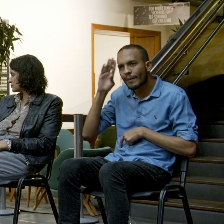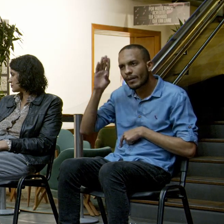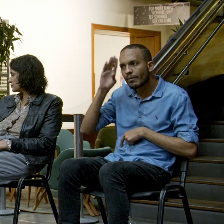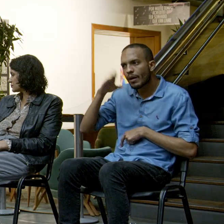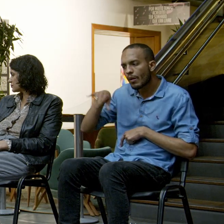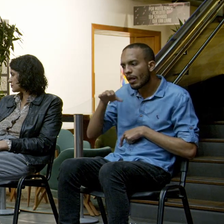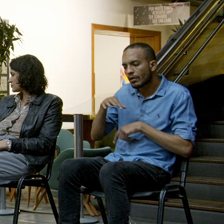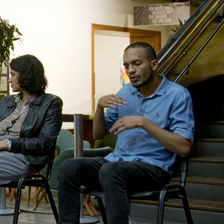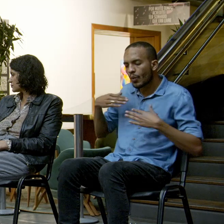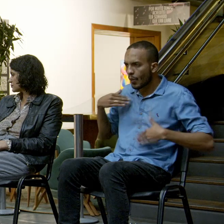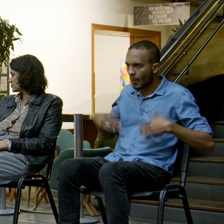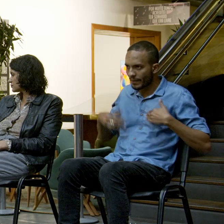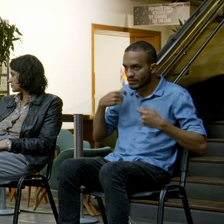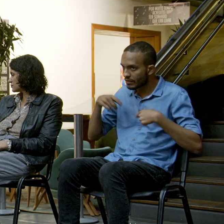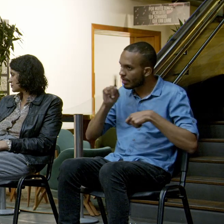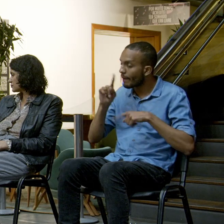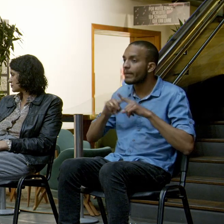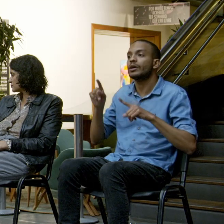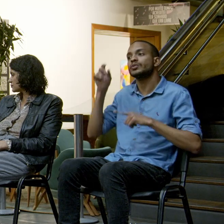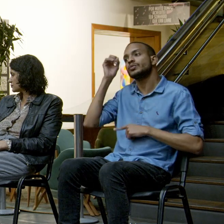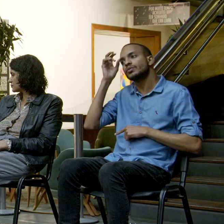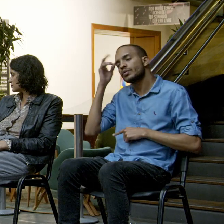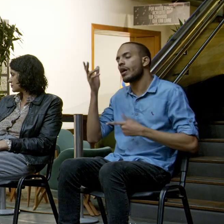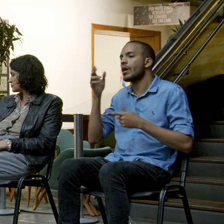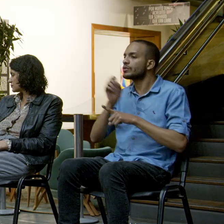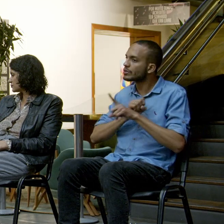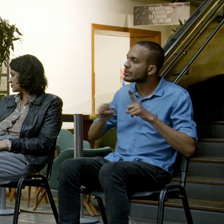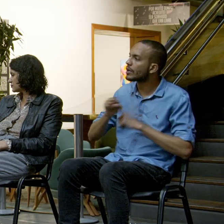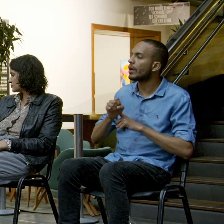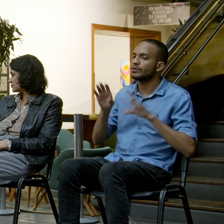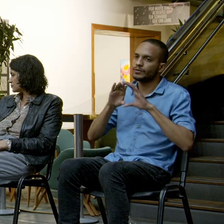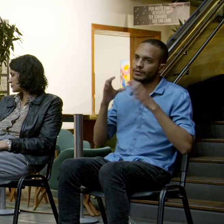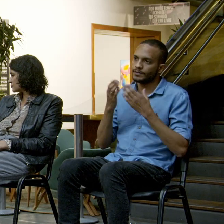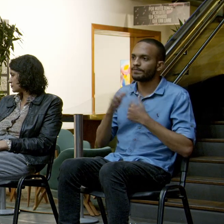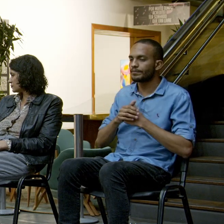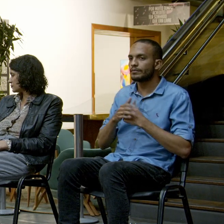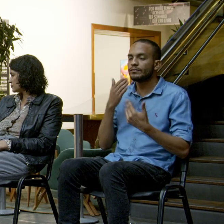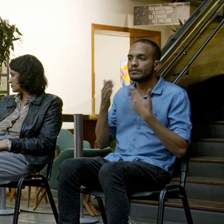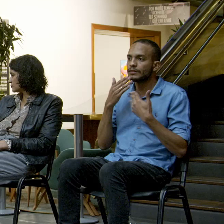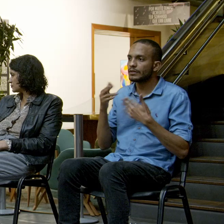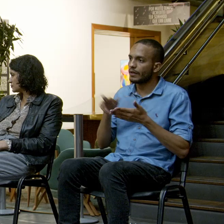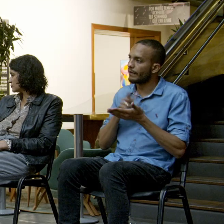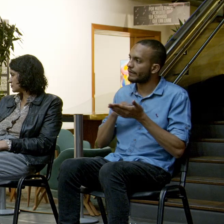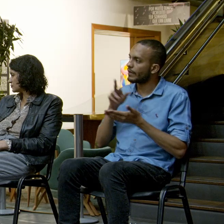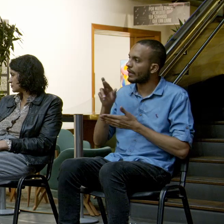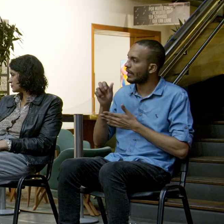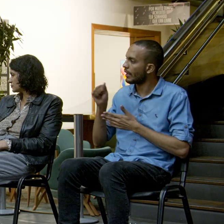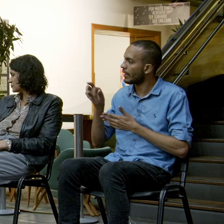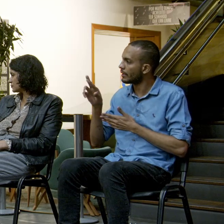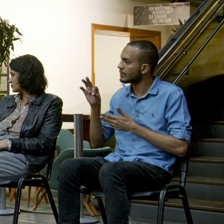no sentido biológico, mas também cultural, social e comunitário. Numa entrevista à revista Arte e Ensaios,